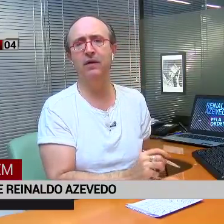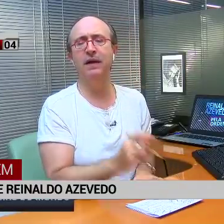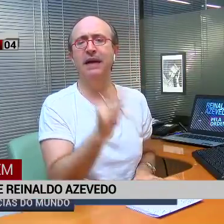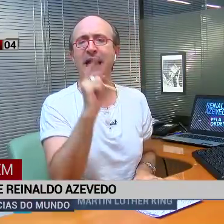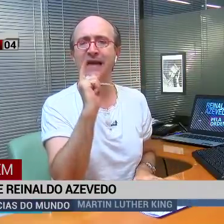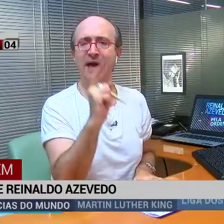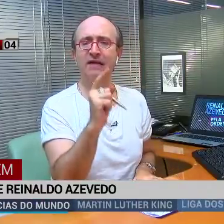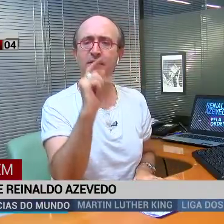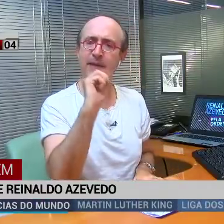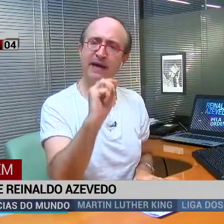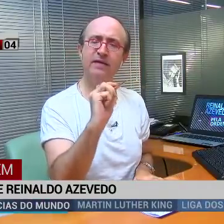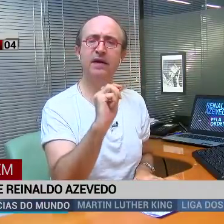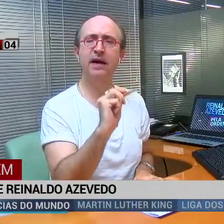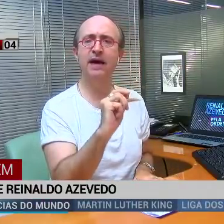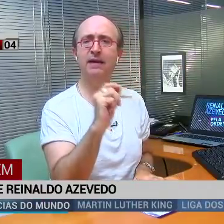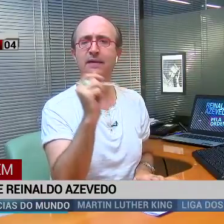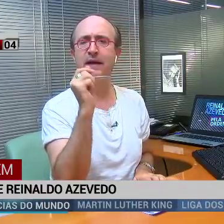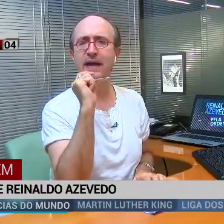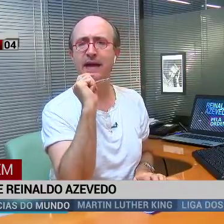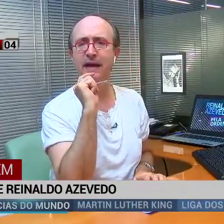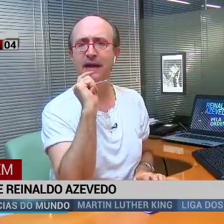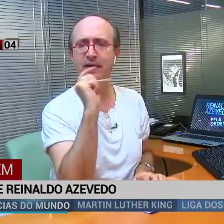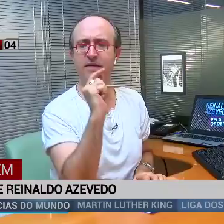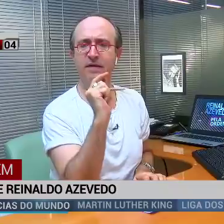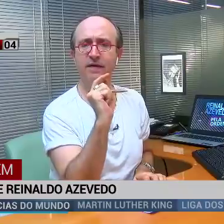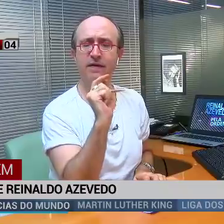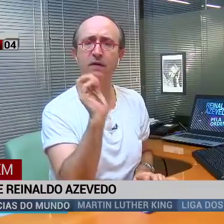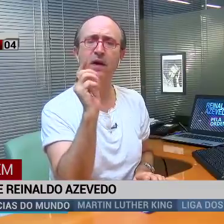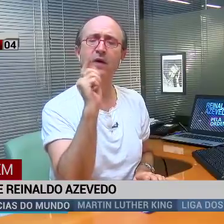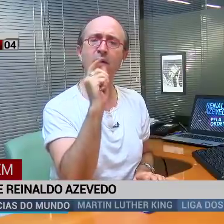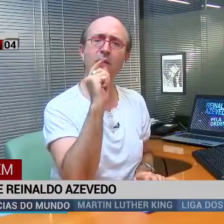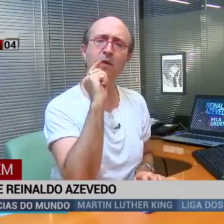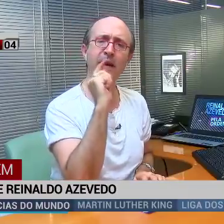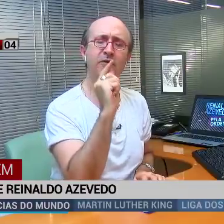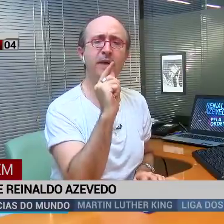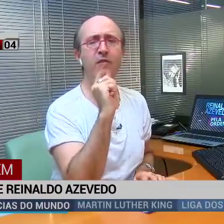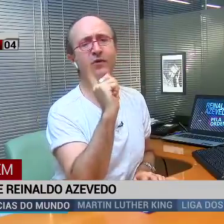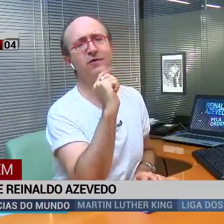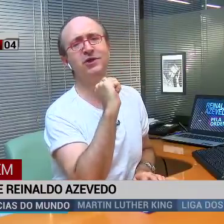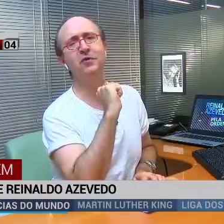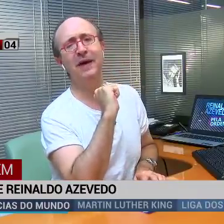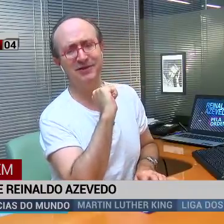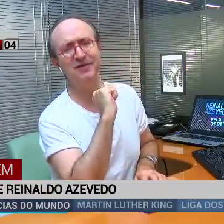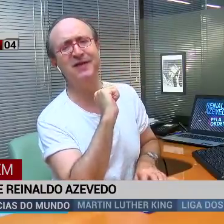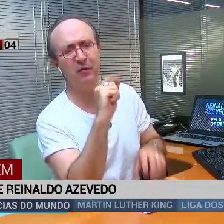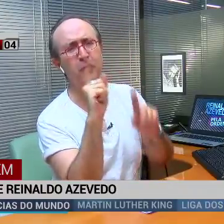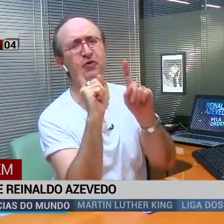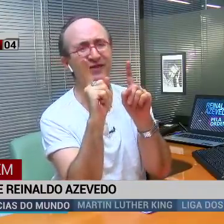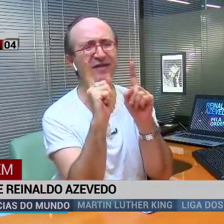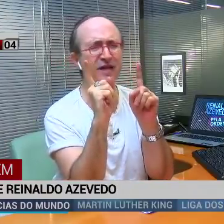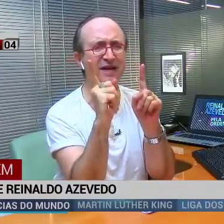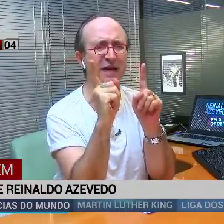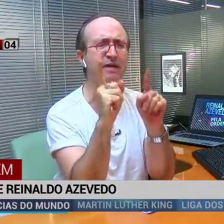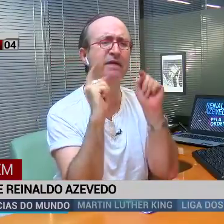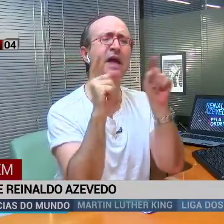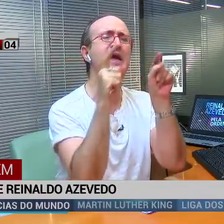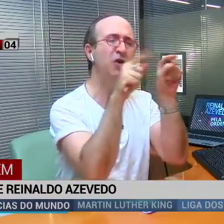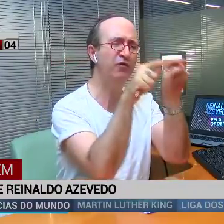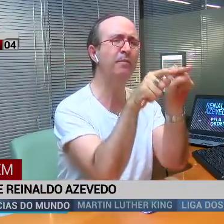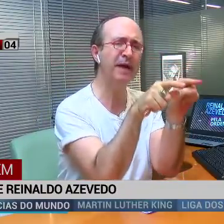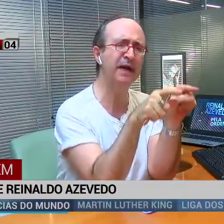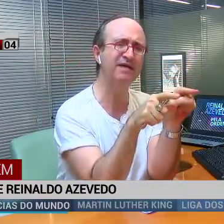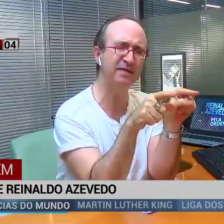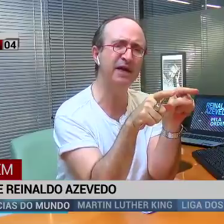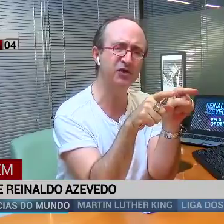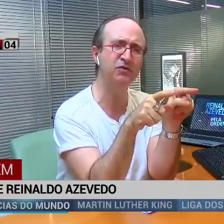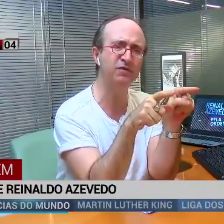essa questão. Aliás, para encerrar essa intervenção, o Roberto Barroso chegou a dizer com todas as letras,